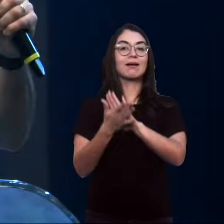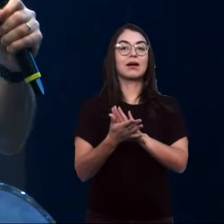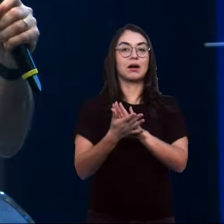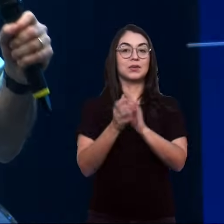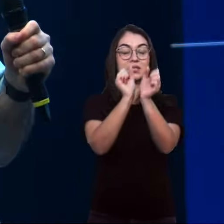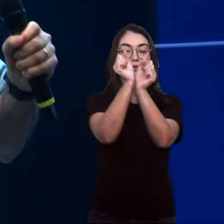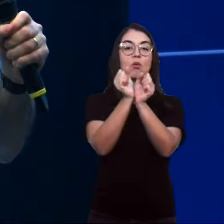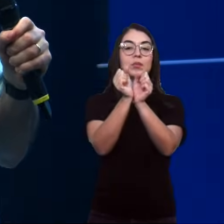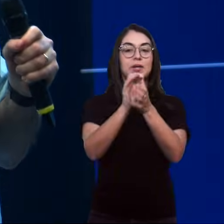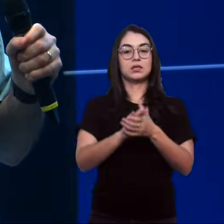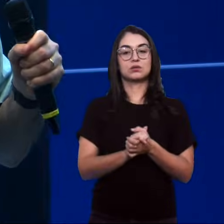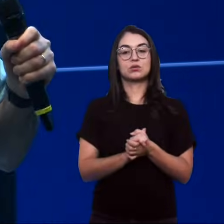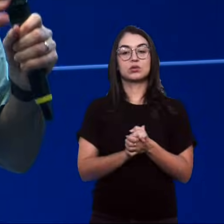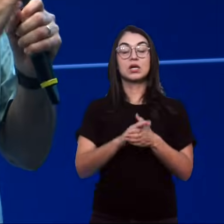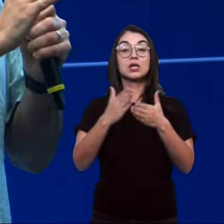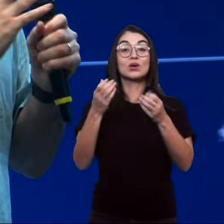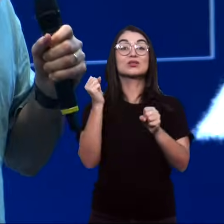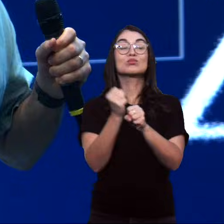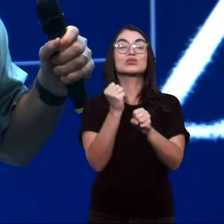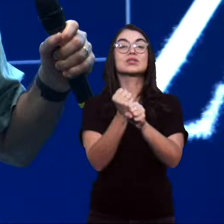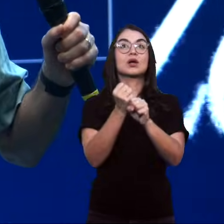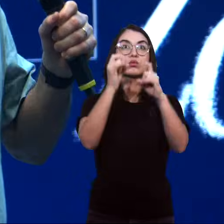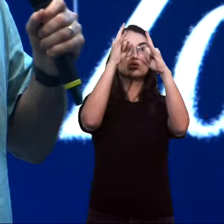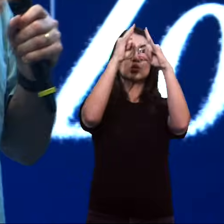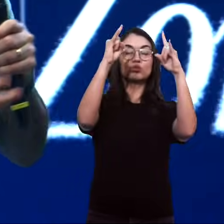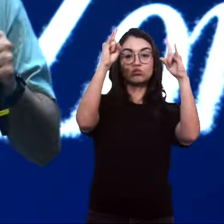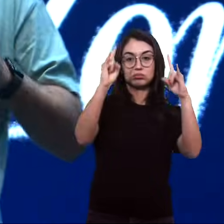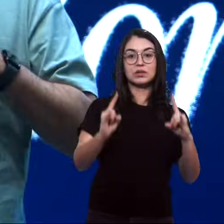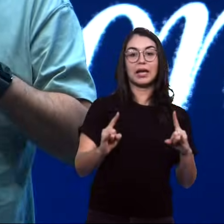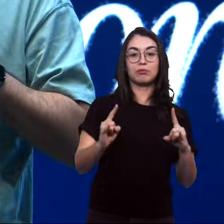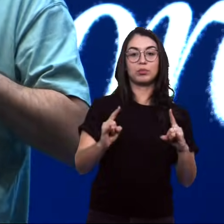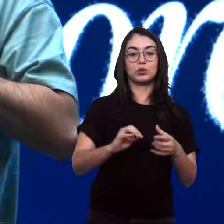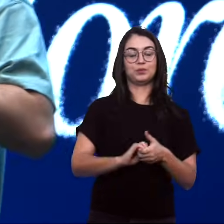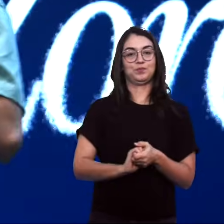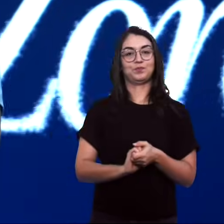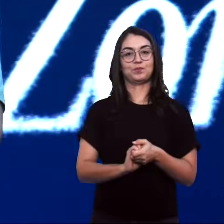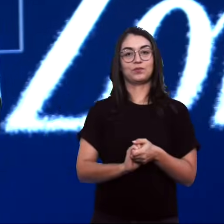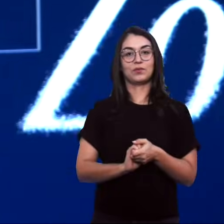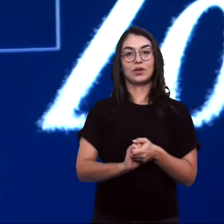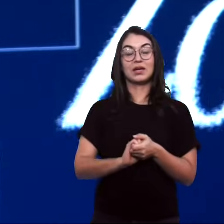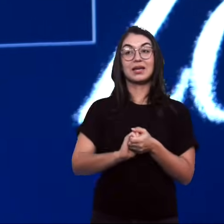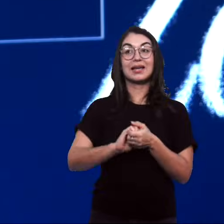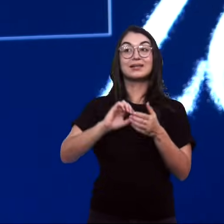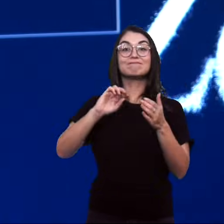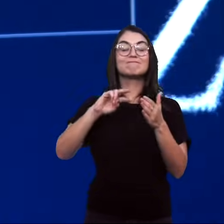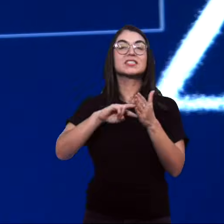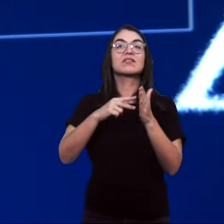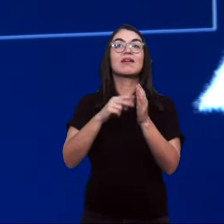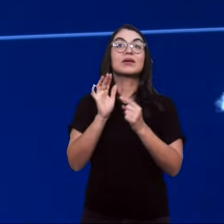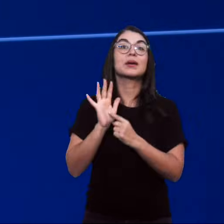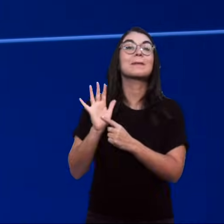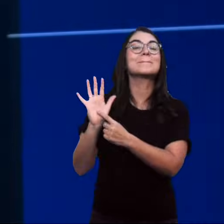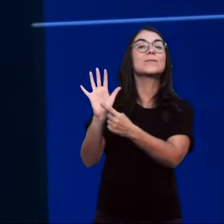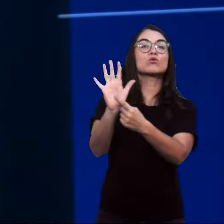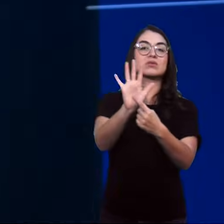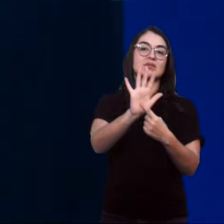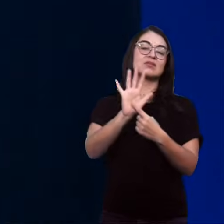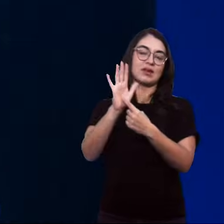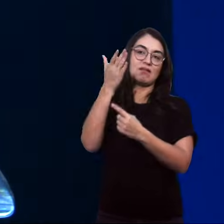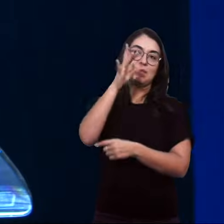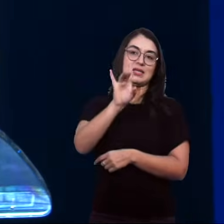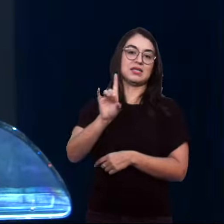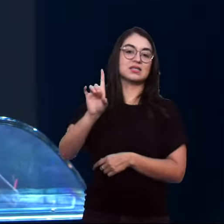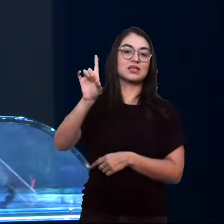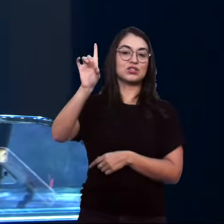de reunião igual nós somos hoje. O templo era a representação da presença de Deus. Então eles voltarem para Jerusalém e